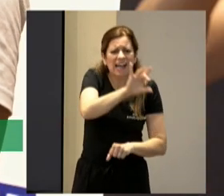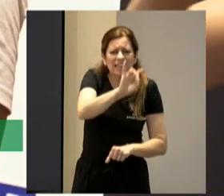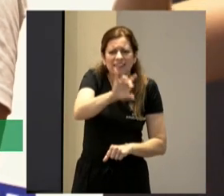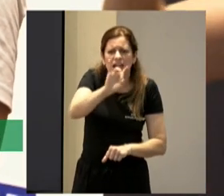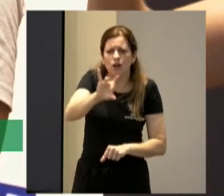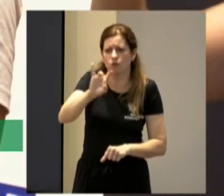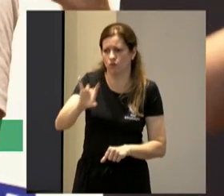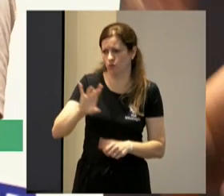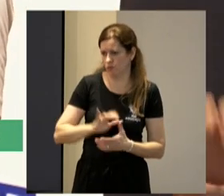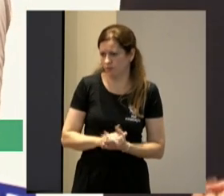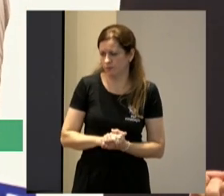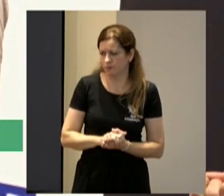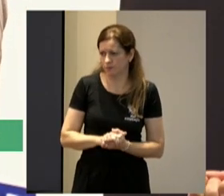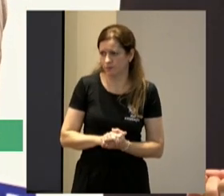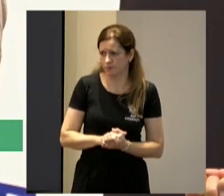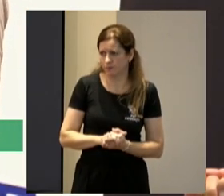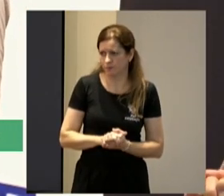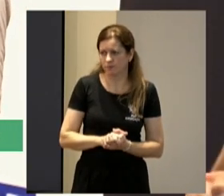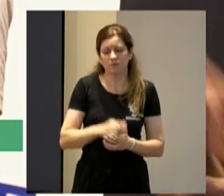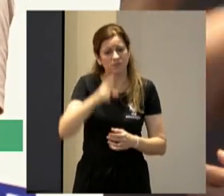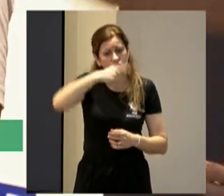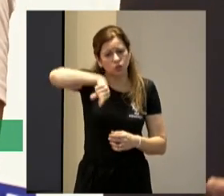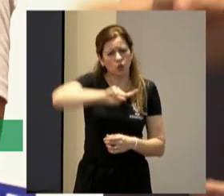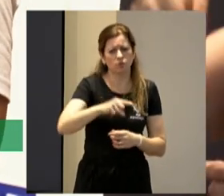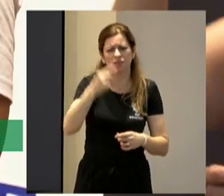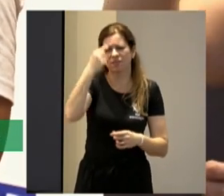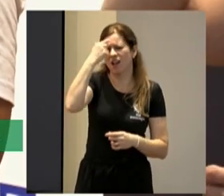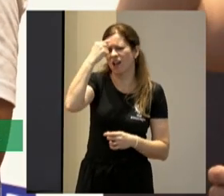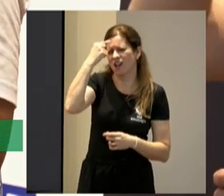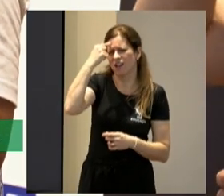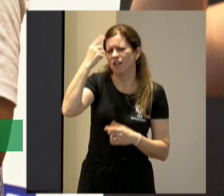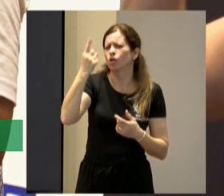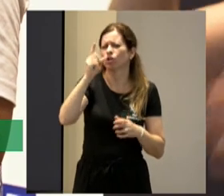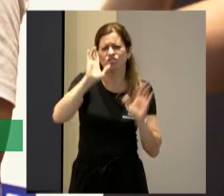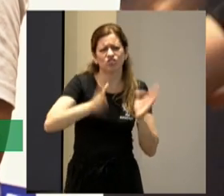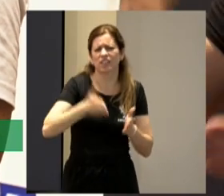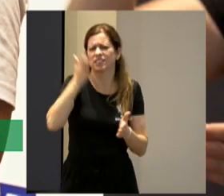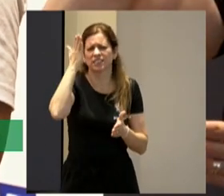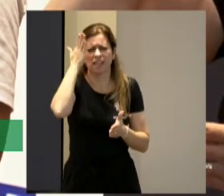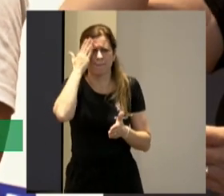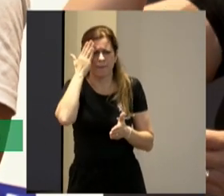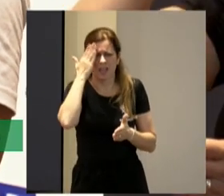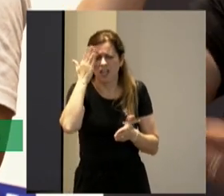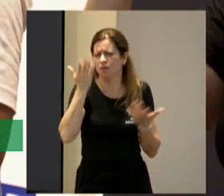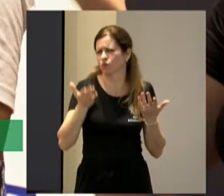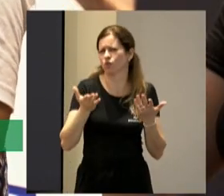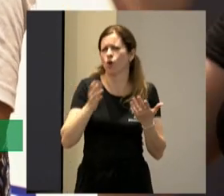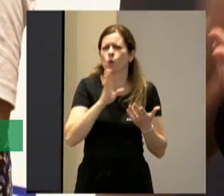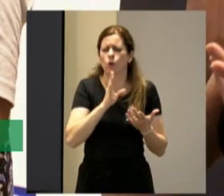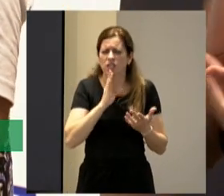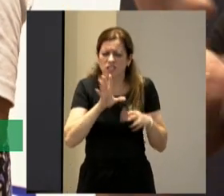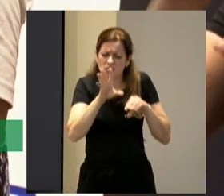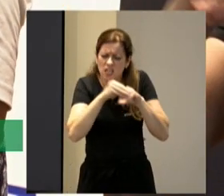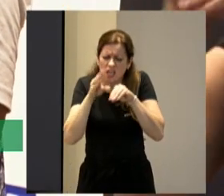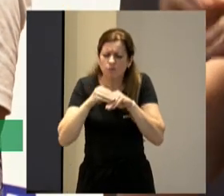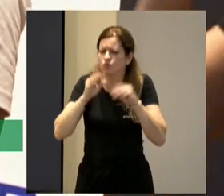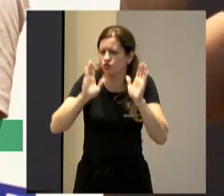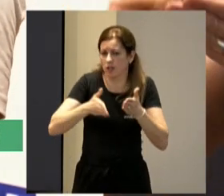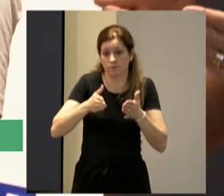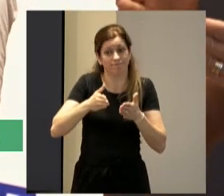vamos romantizar uma ideia de que estamos todos livres de racismo. O antirracismo é uma